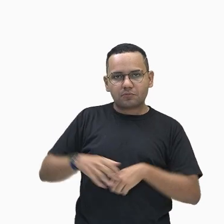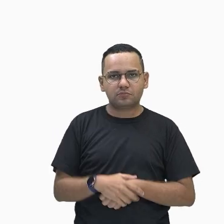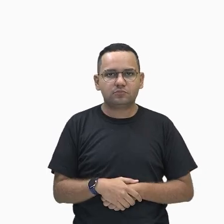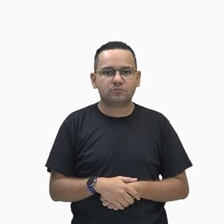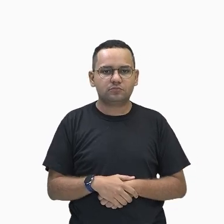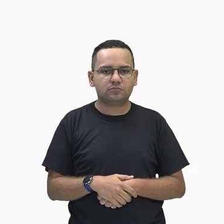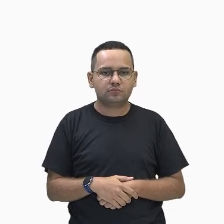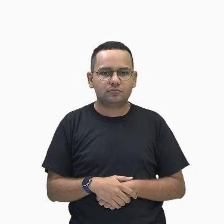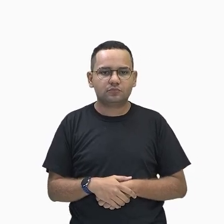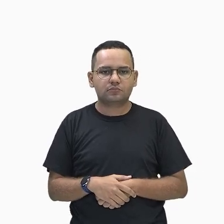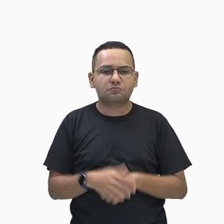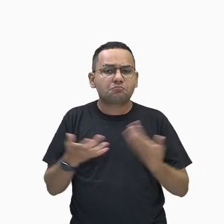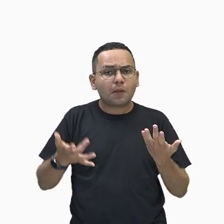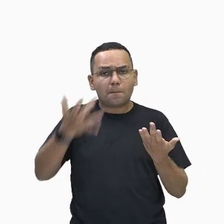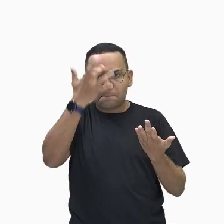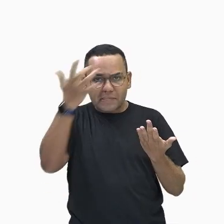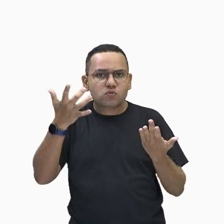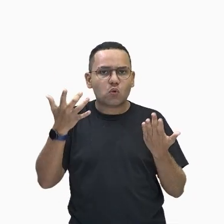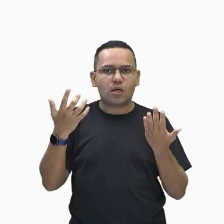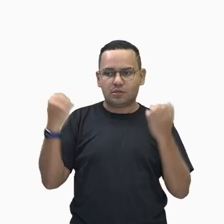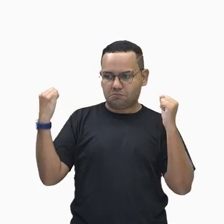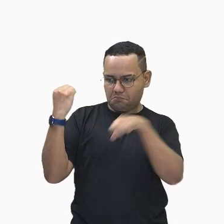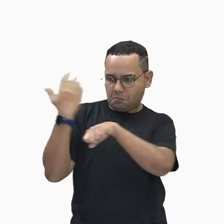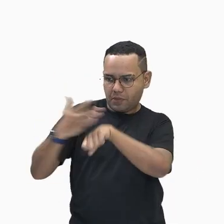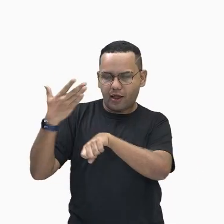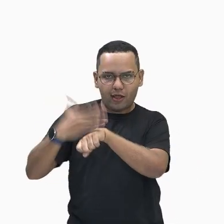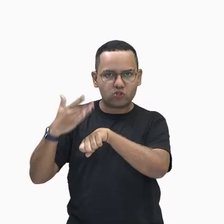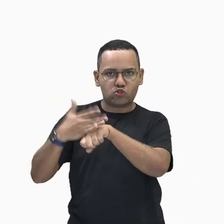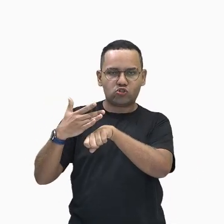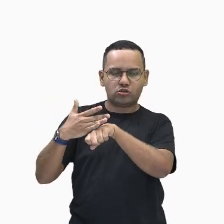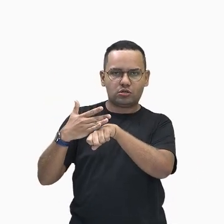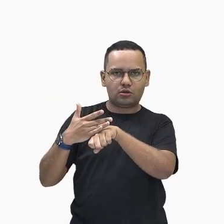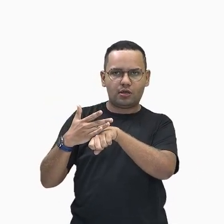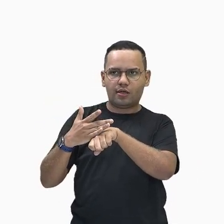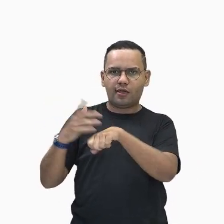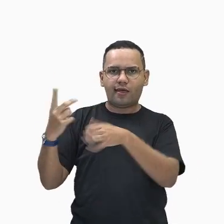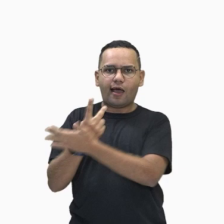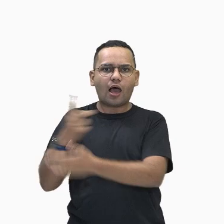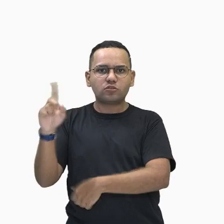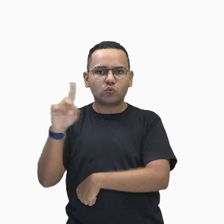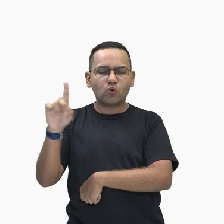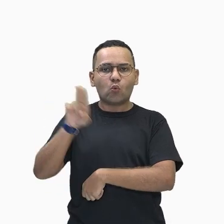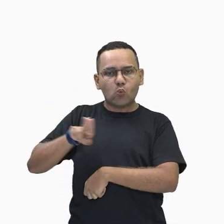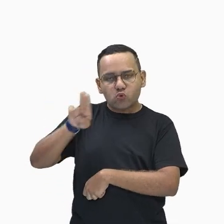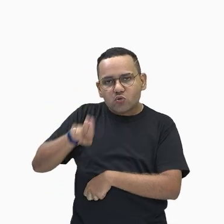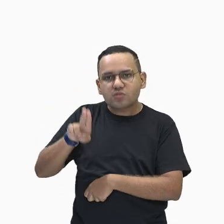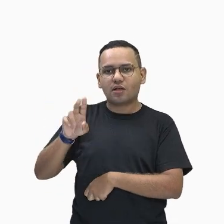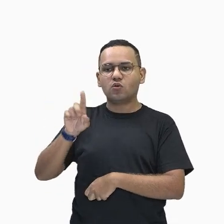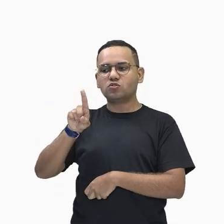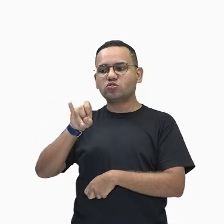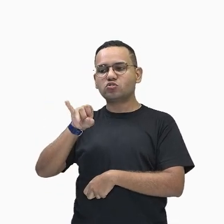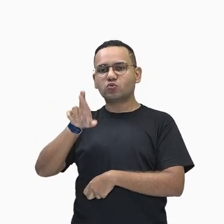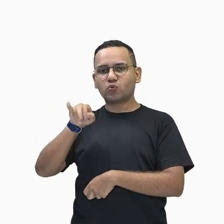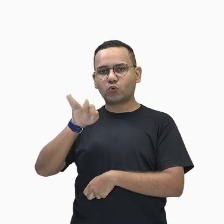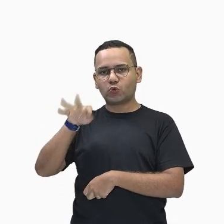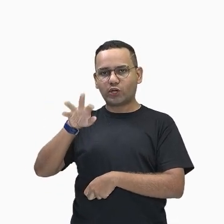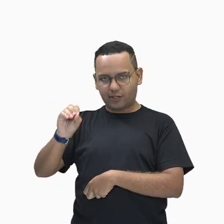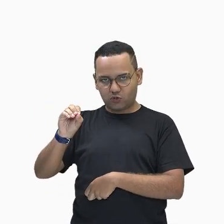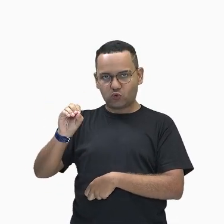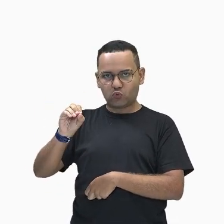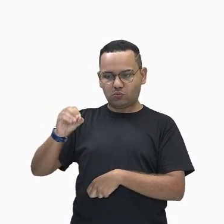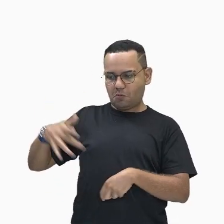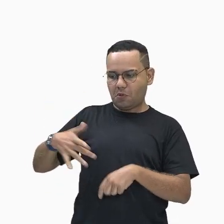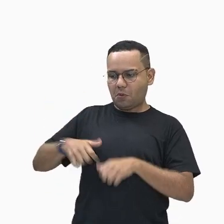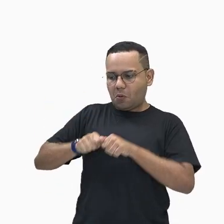quem treina quem faz alguma atividade não é errado mas o perdão o diurético né o o medicamento para